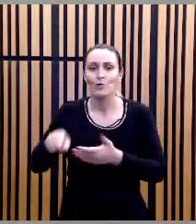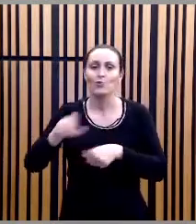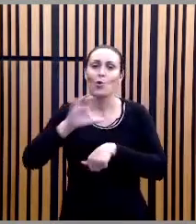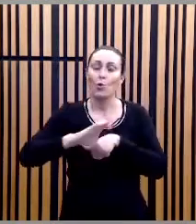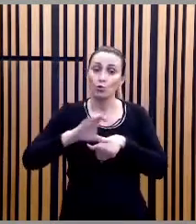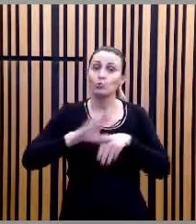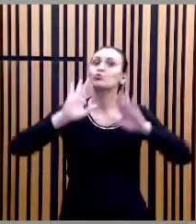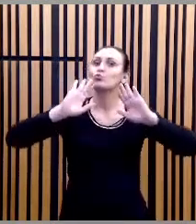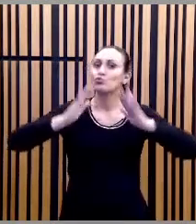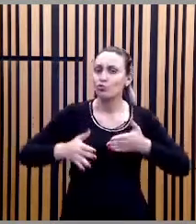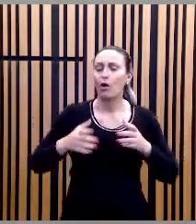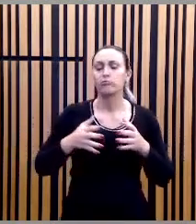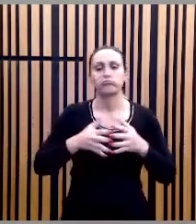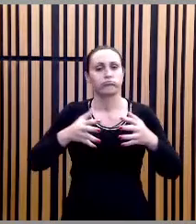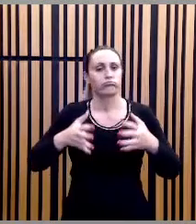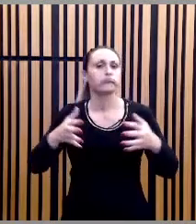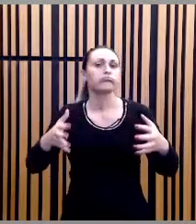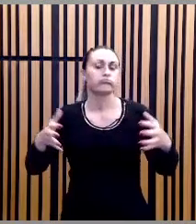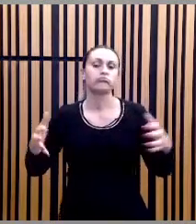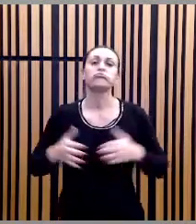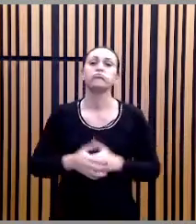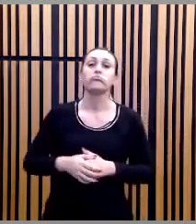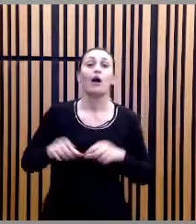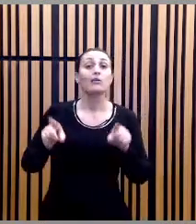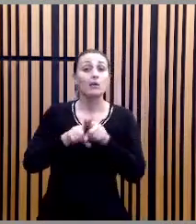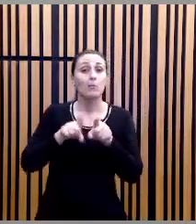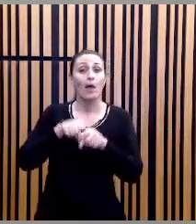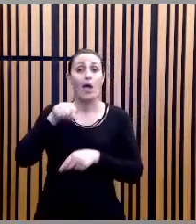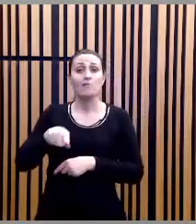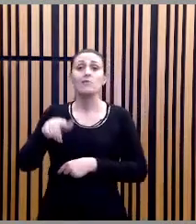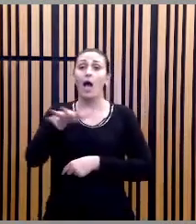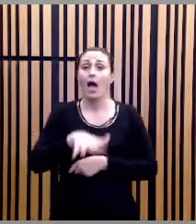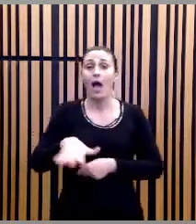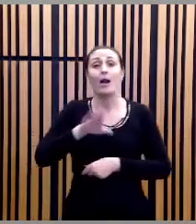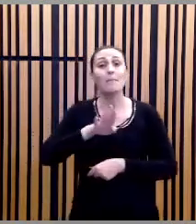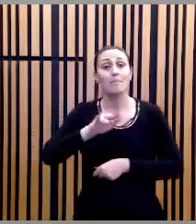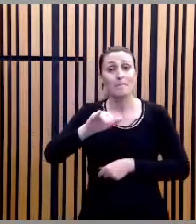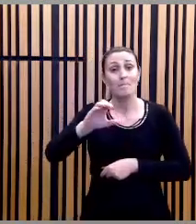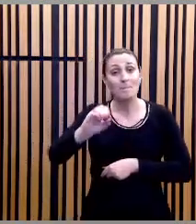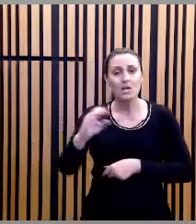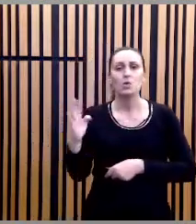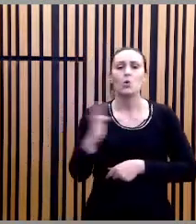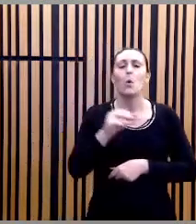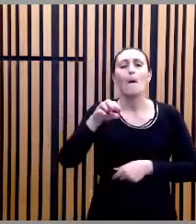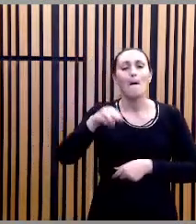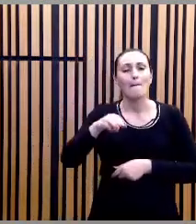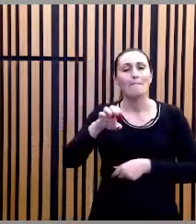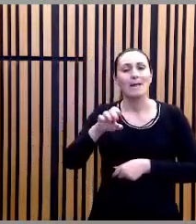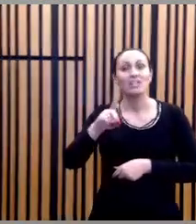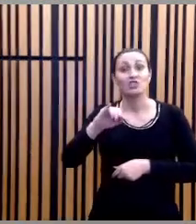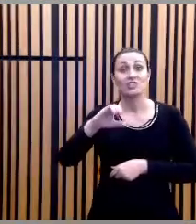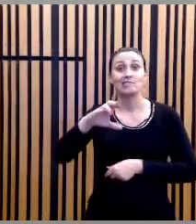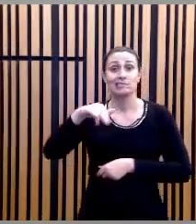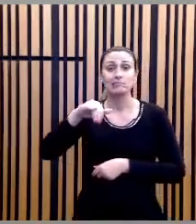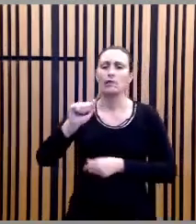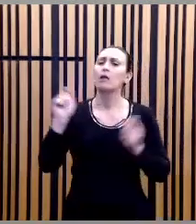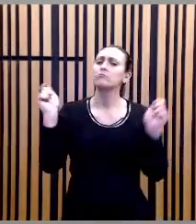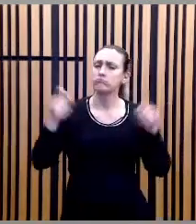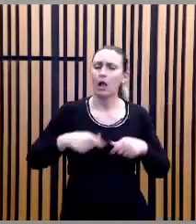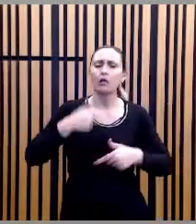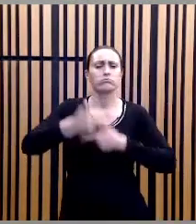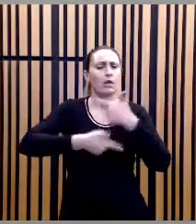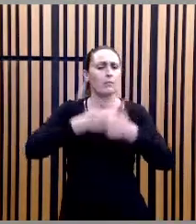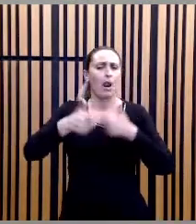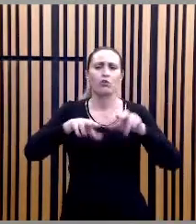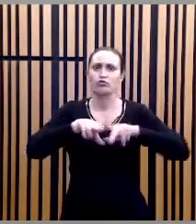crescendo bastante. E a área de biomedicina, ela é bem ampla aí, né, pessoal? Pode trabalhar com várias análises, enfim,